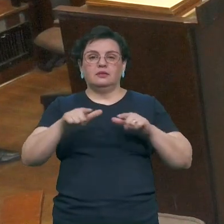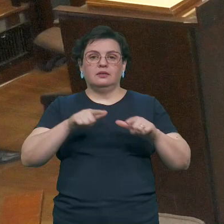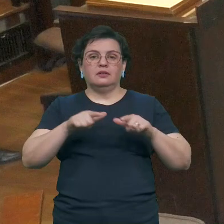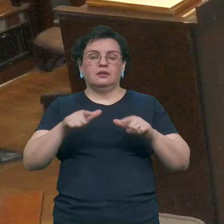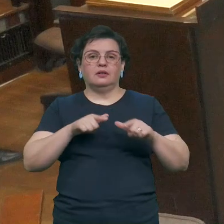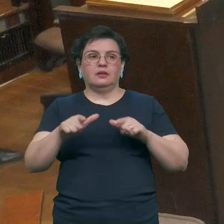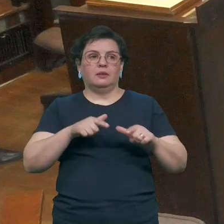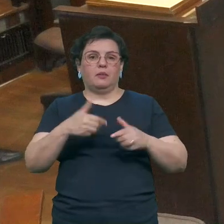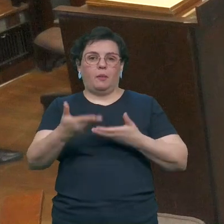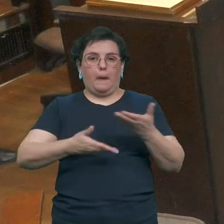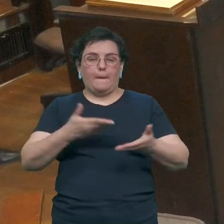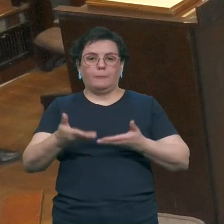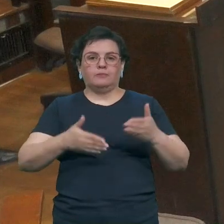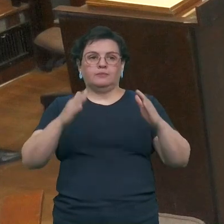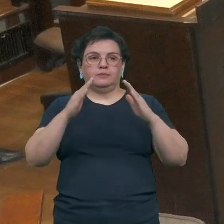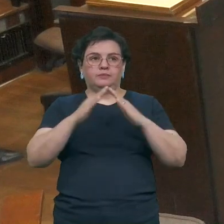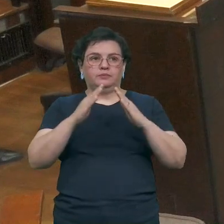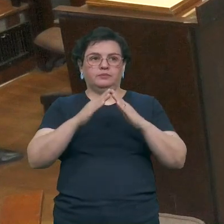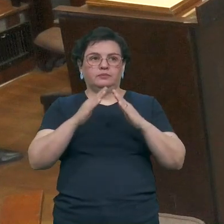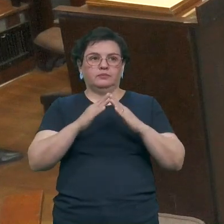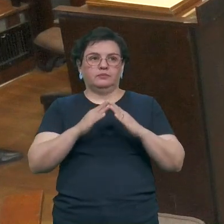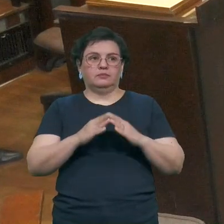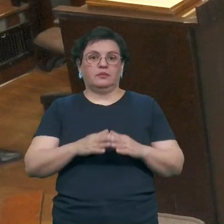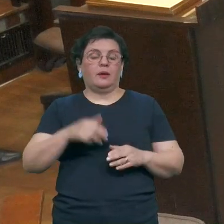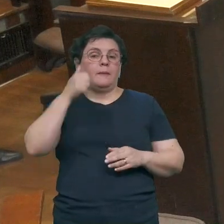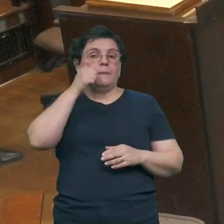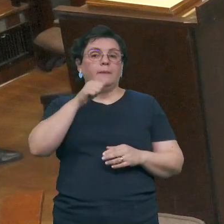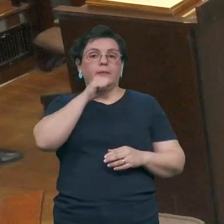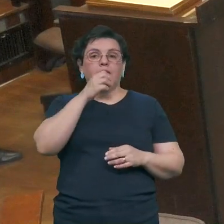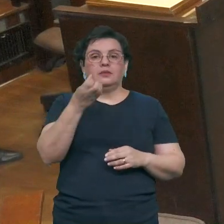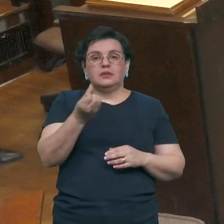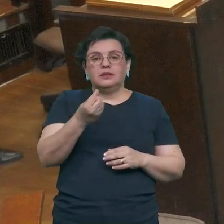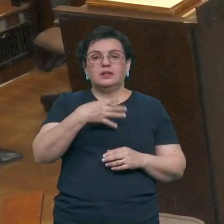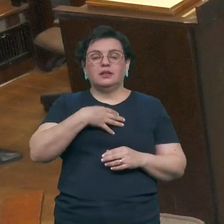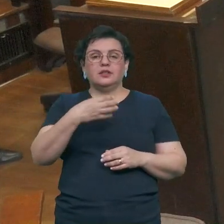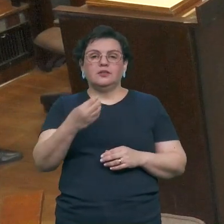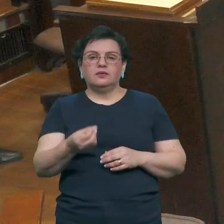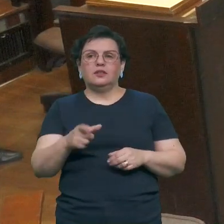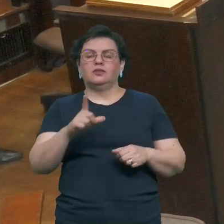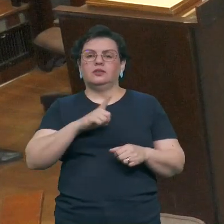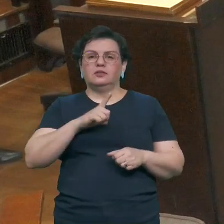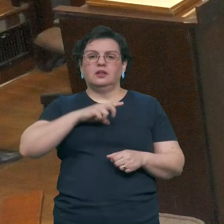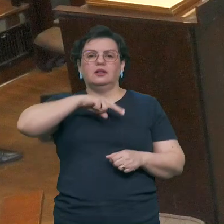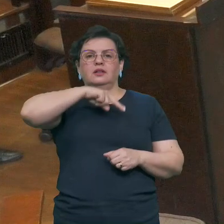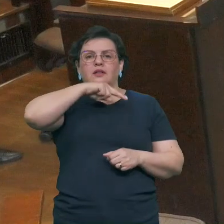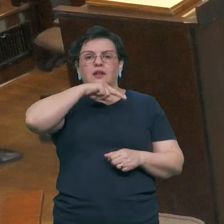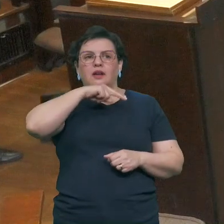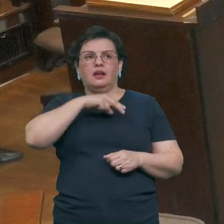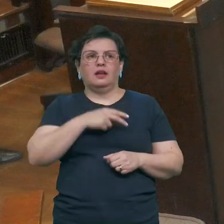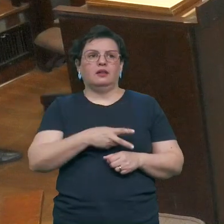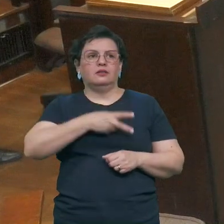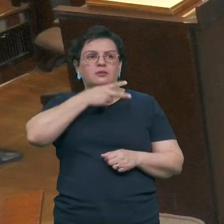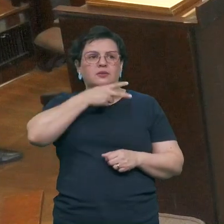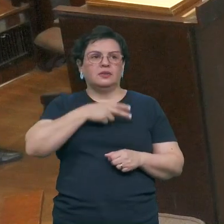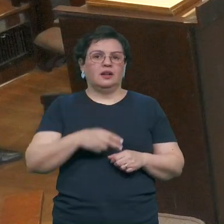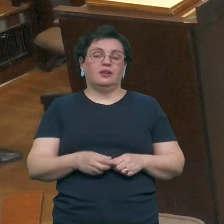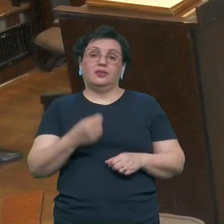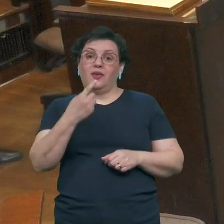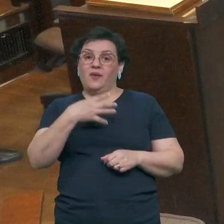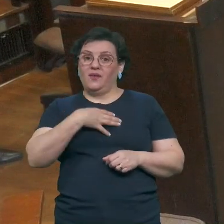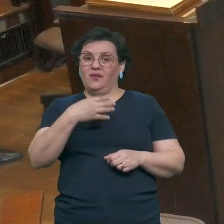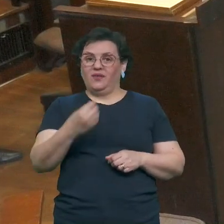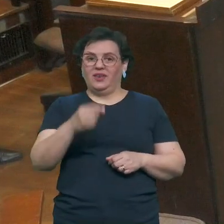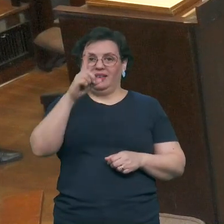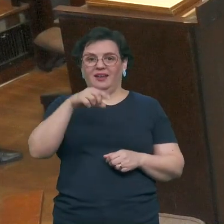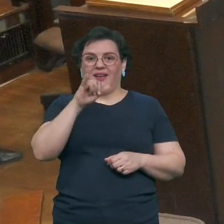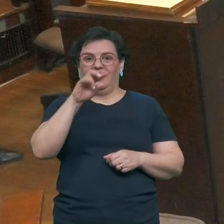uma verdadeira matriarca. Mãe de 6 filhos, netos e bisnetos. Um de seus filhos é o vereador Ivan Negão, que cumpre